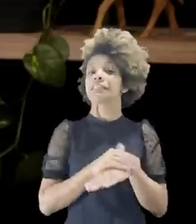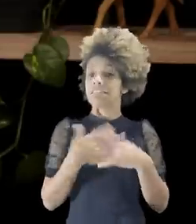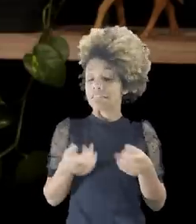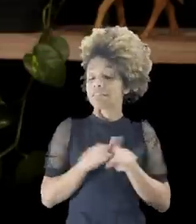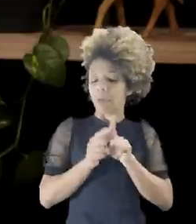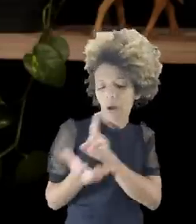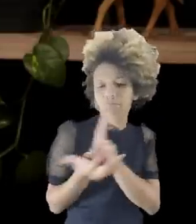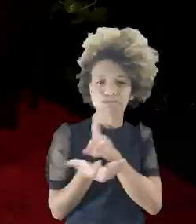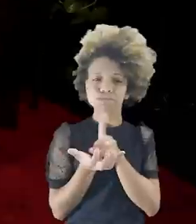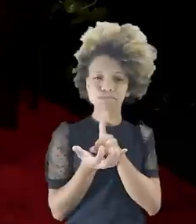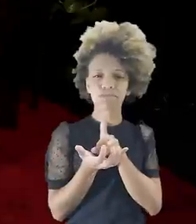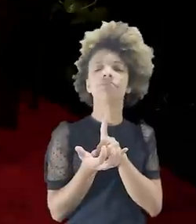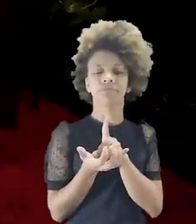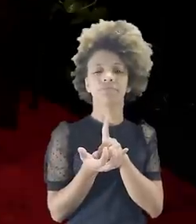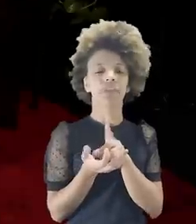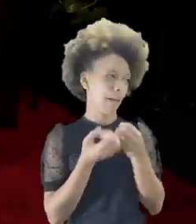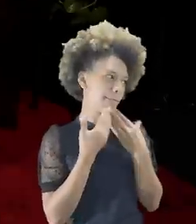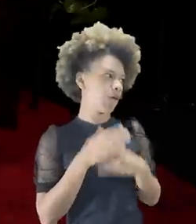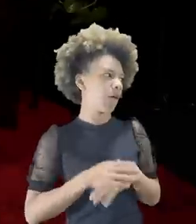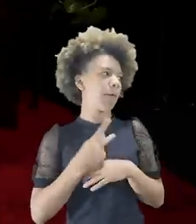cueca que Abraça a bola tem que falar disso